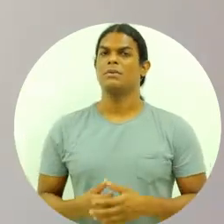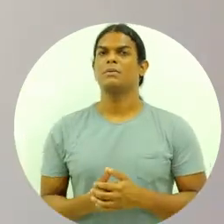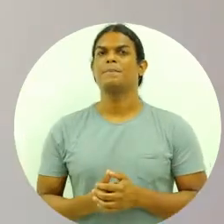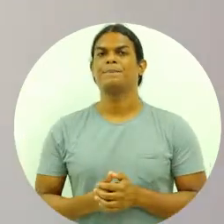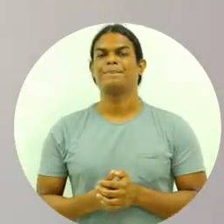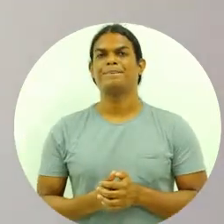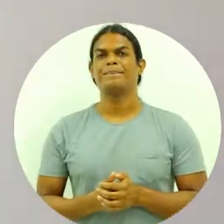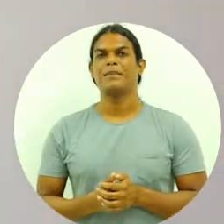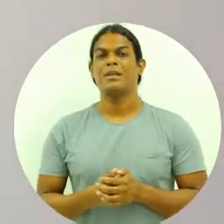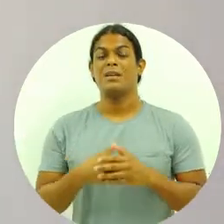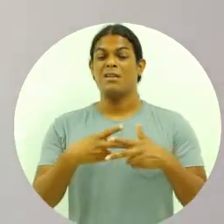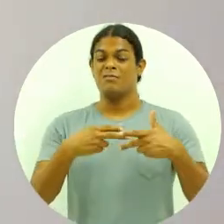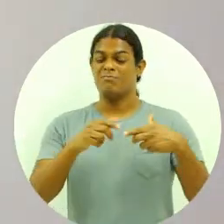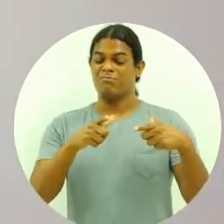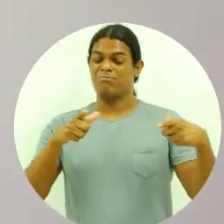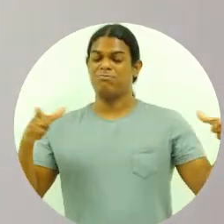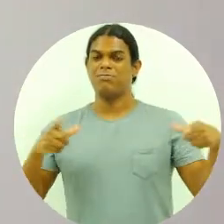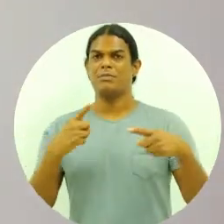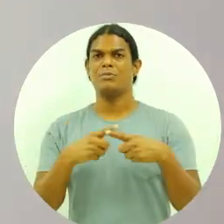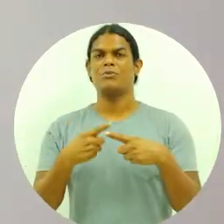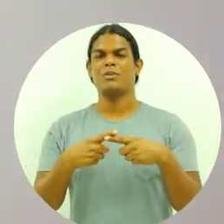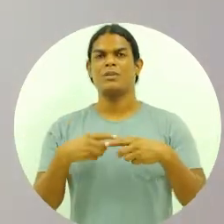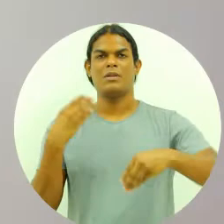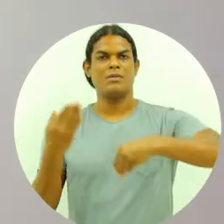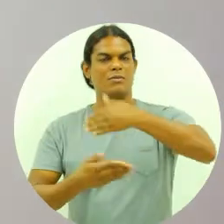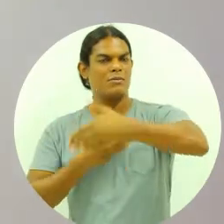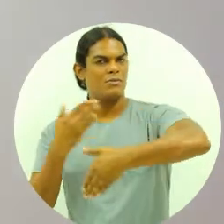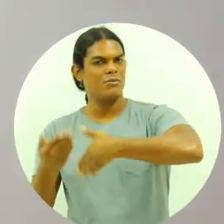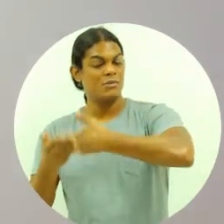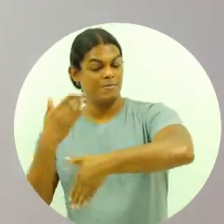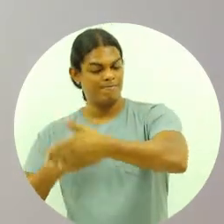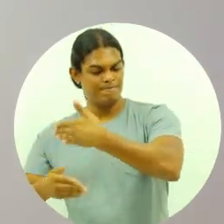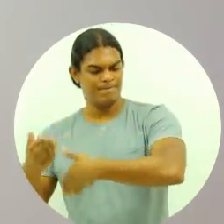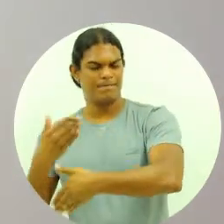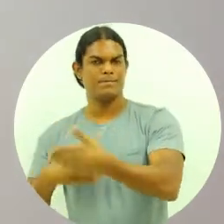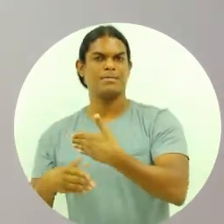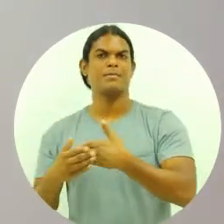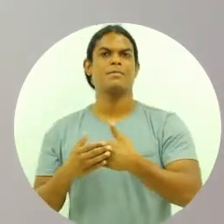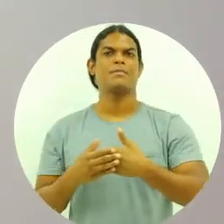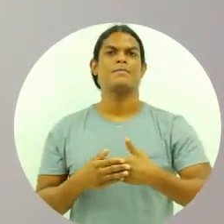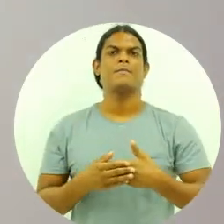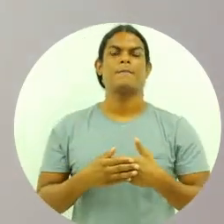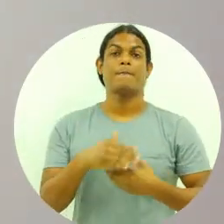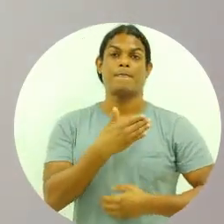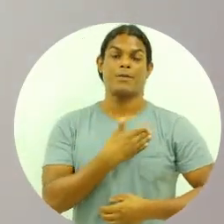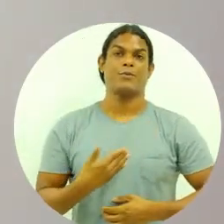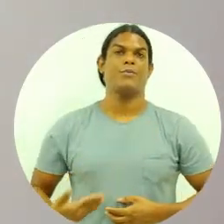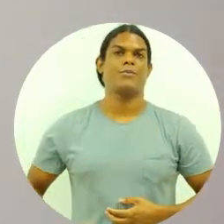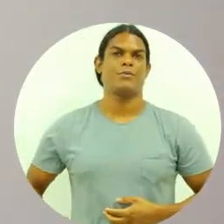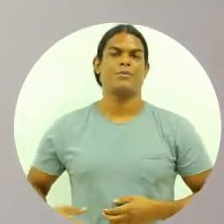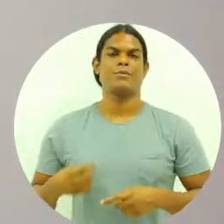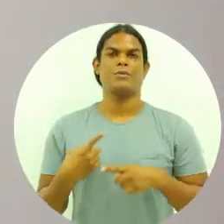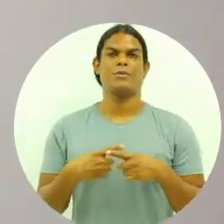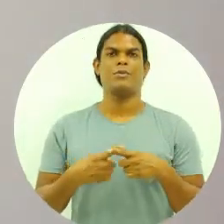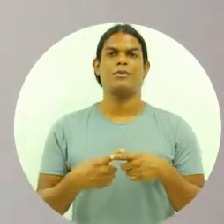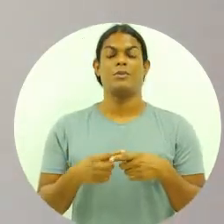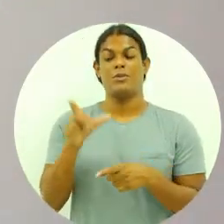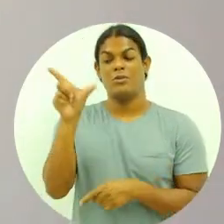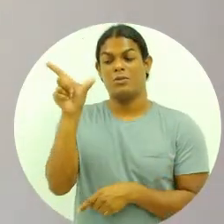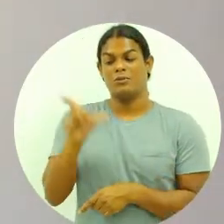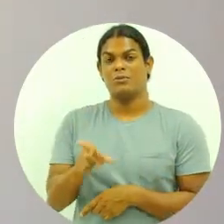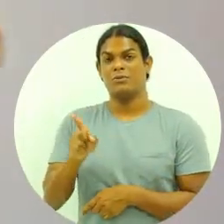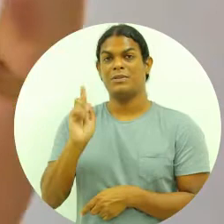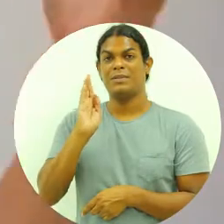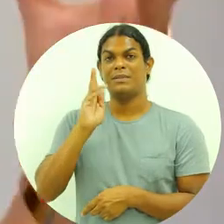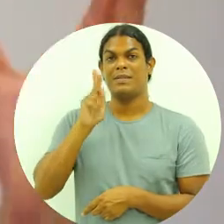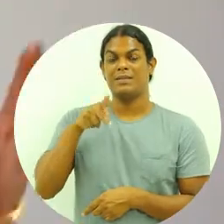relacionado à finalidade pública. Então, o administrador ele tem que ter sempre voltado ou antenado ao interesse